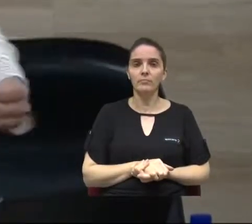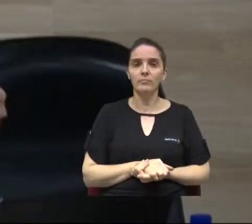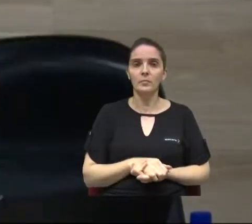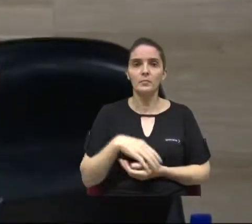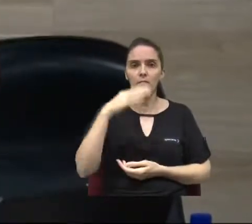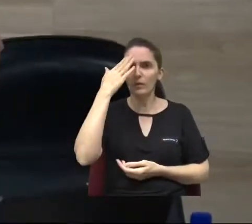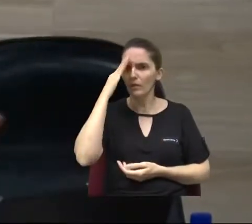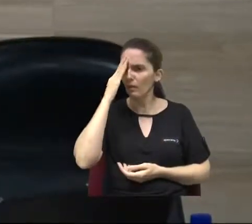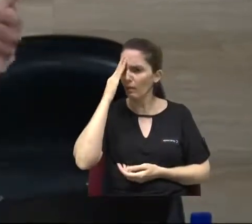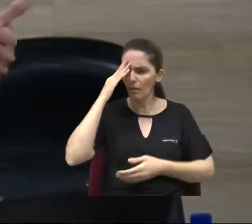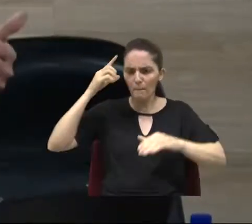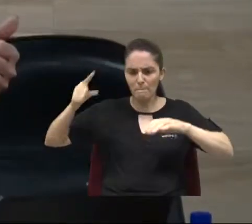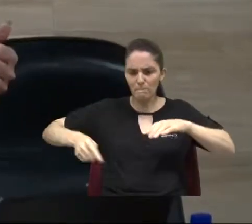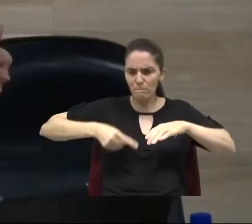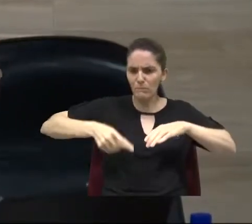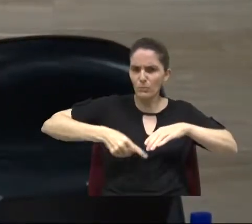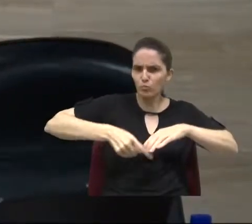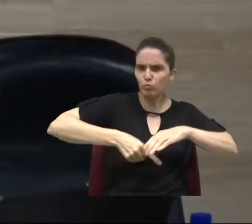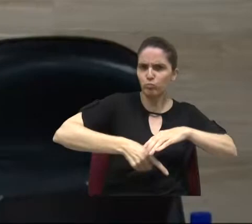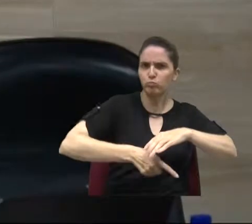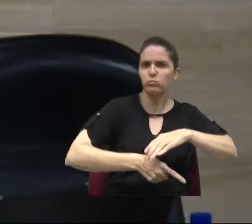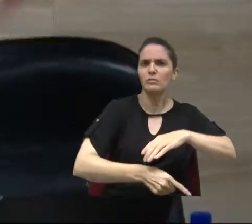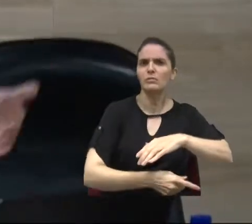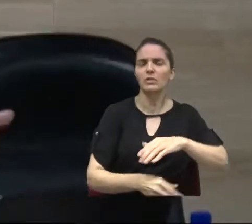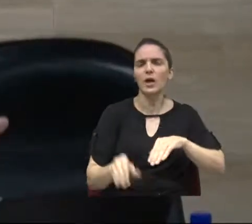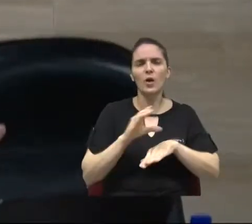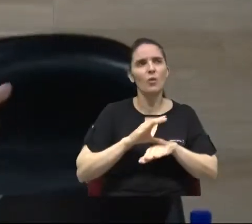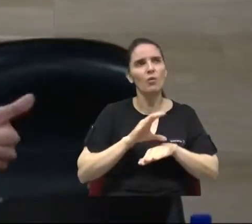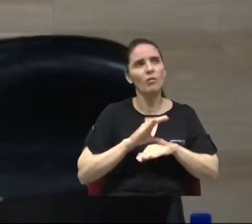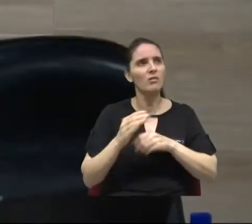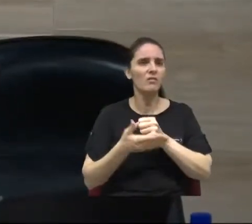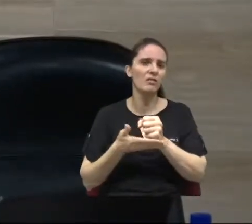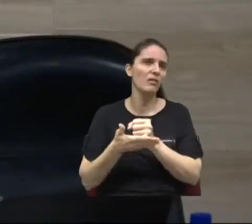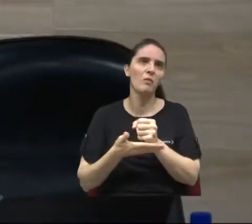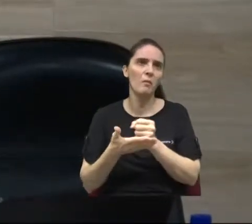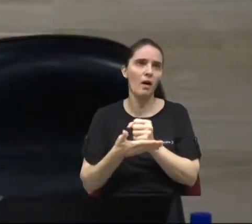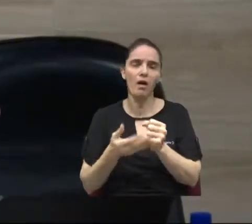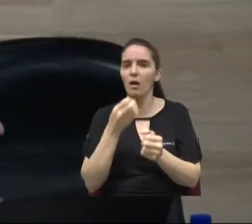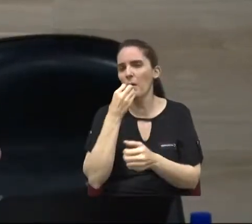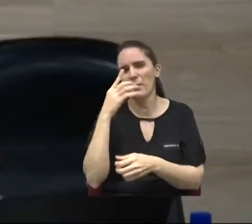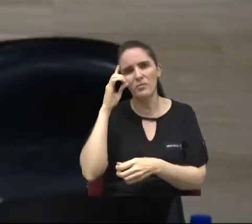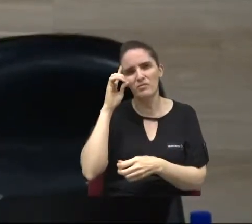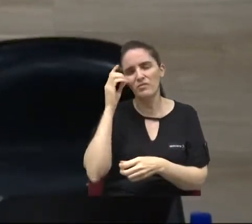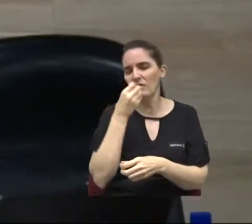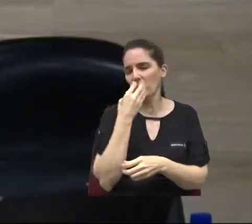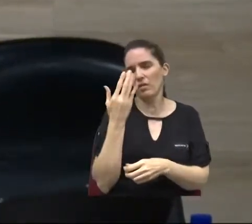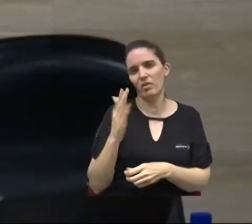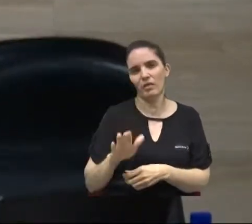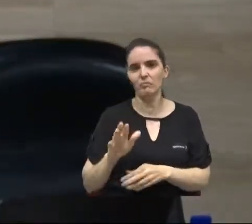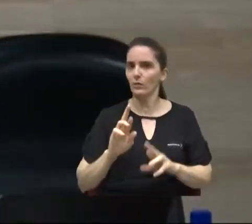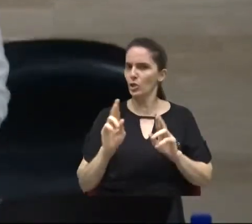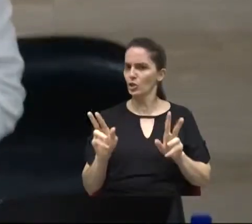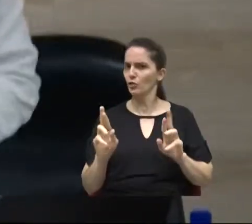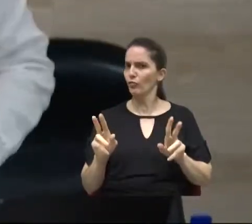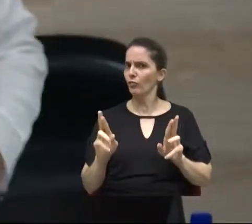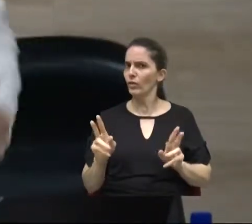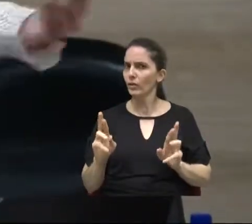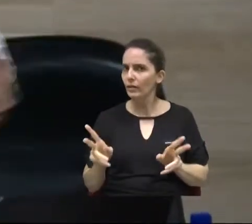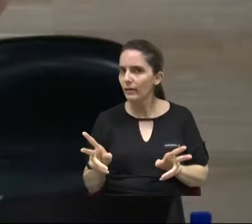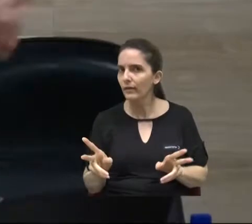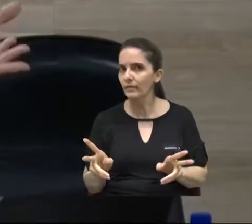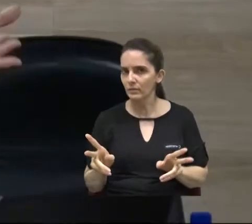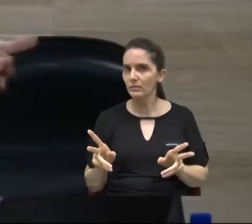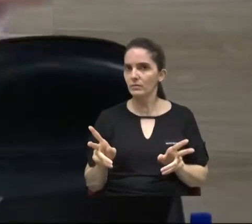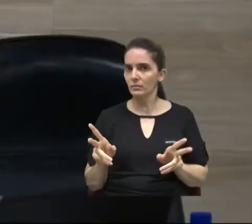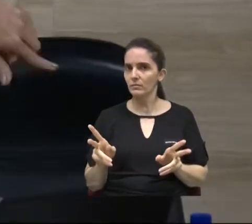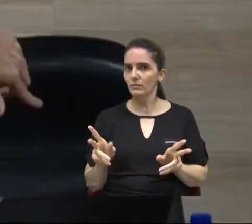entender muito. Não basta a gente fazer o cursinho de bom dia, boa tarde, é diferente a colocação. E para